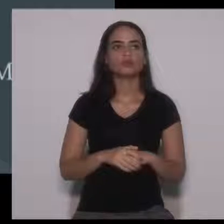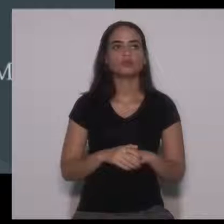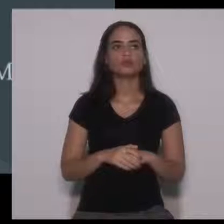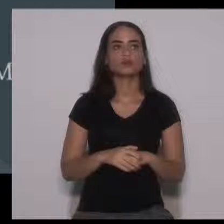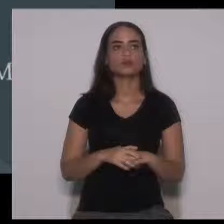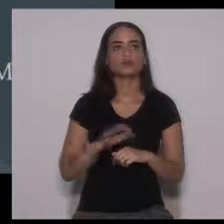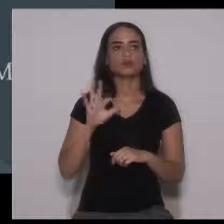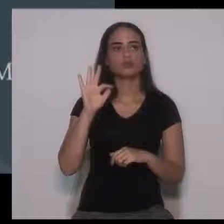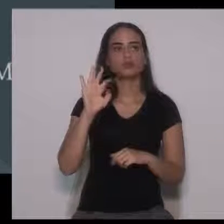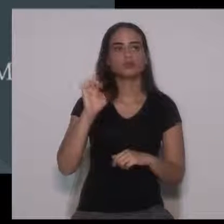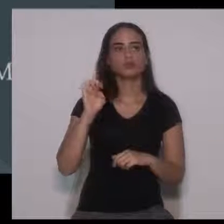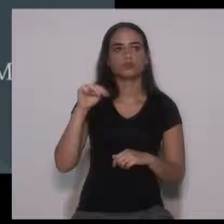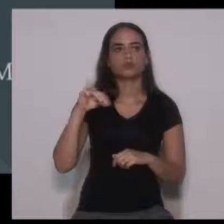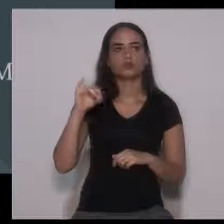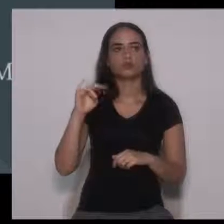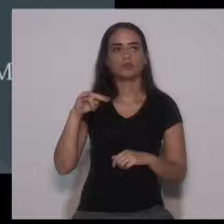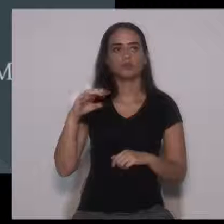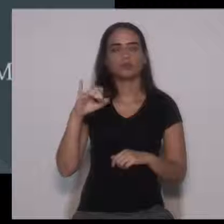mulher,